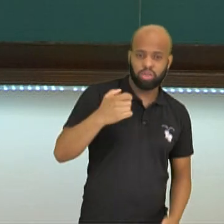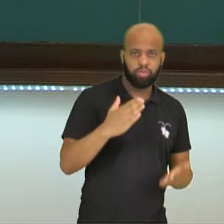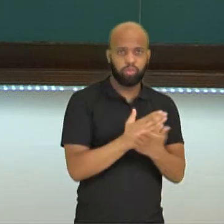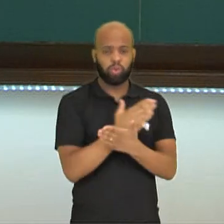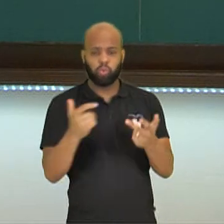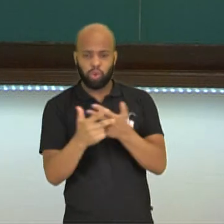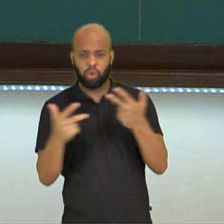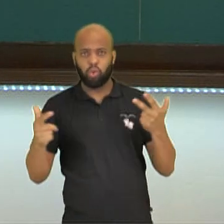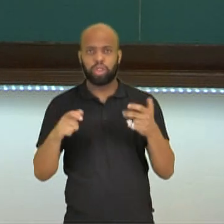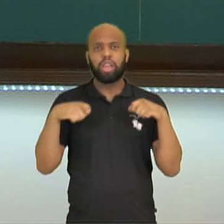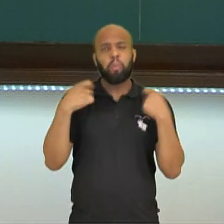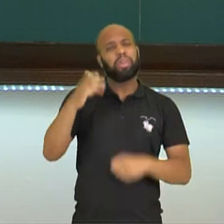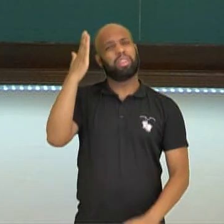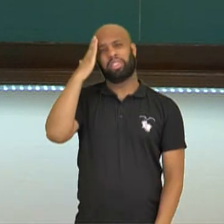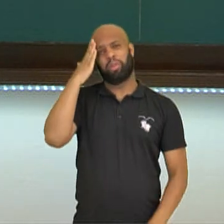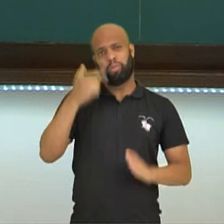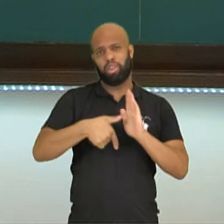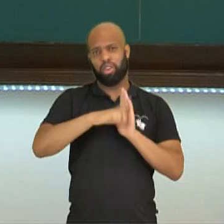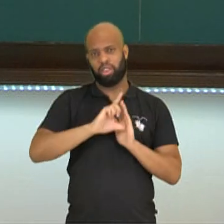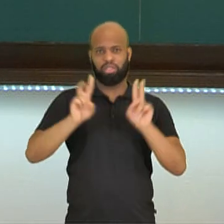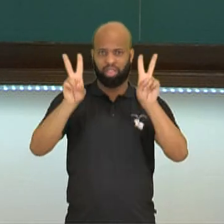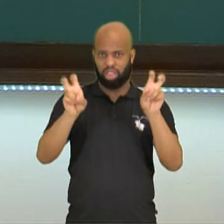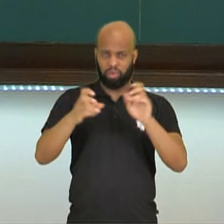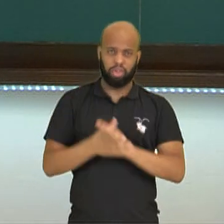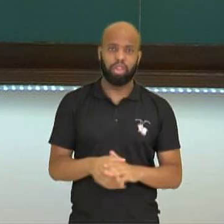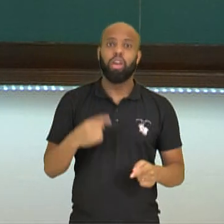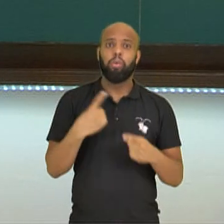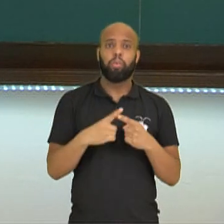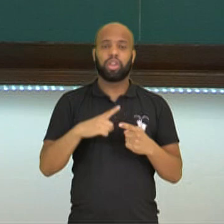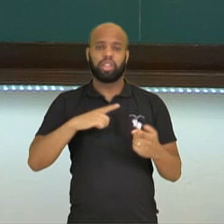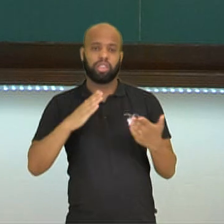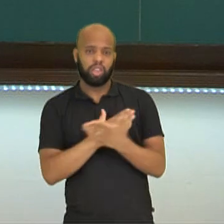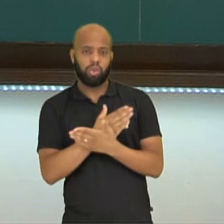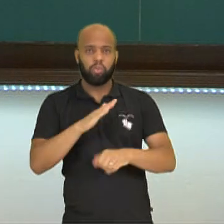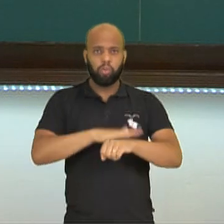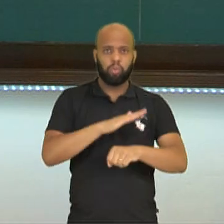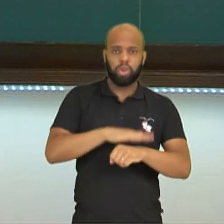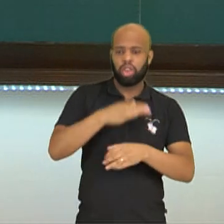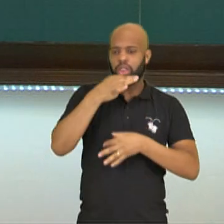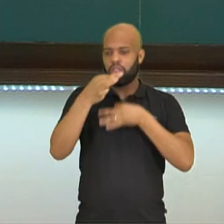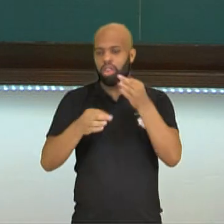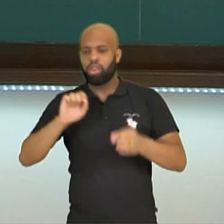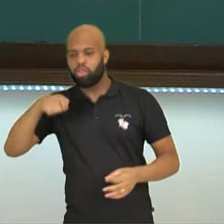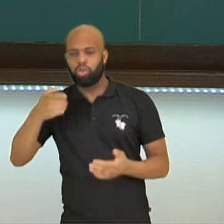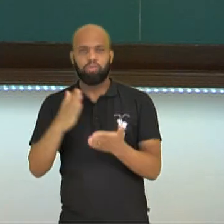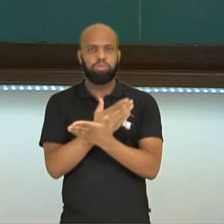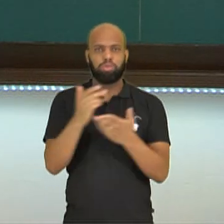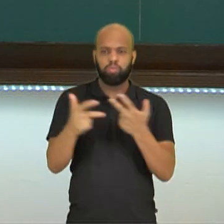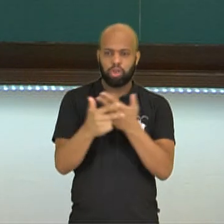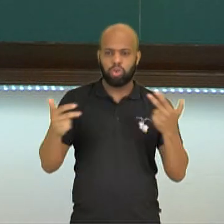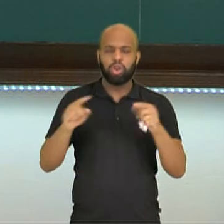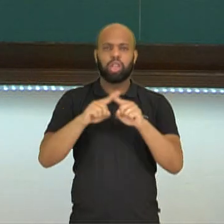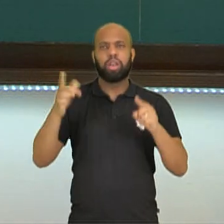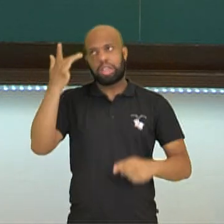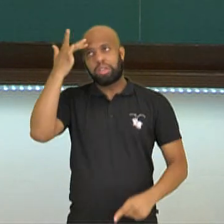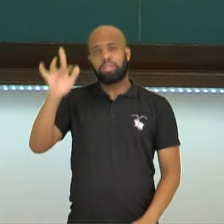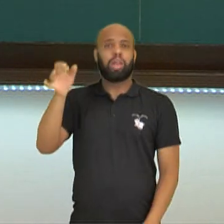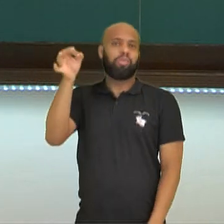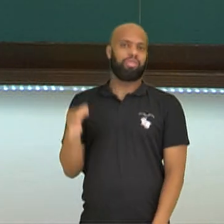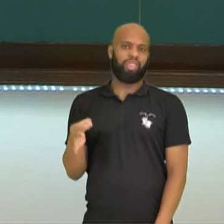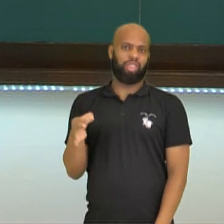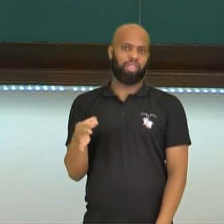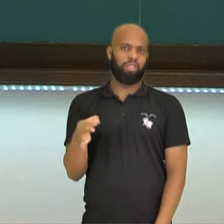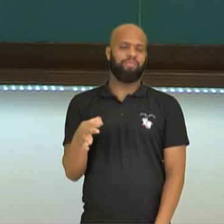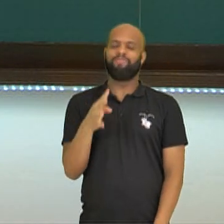algo, saiba do que você está falando. Porque às vezes você dá a sua opinião a respeito de alguma coisa, só que você não sabia, você